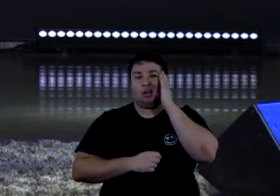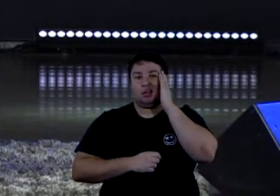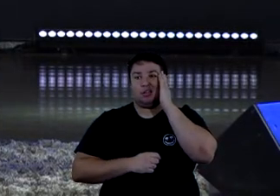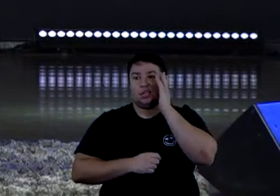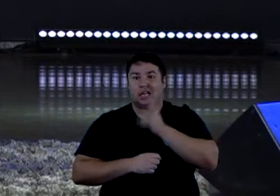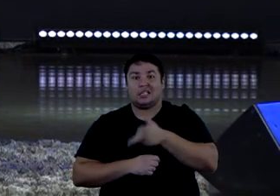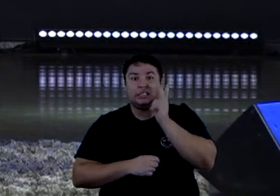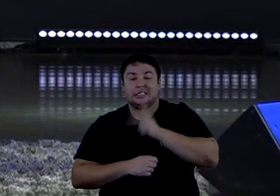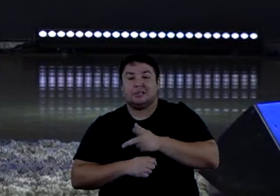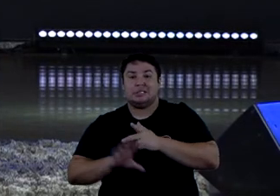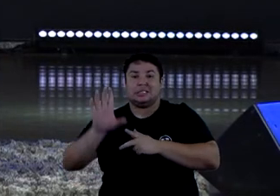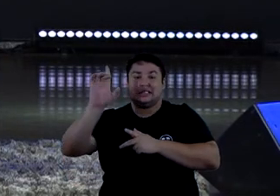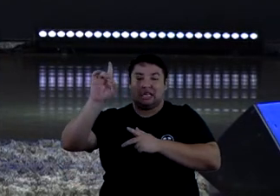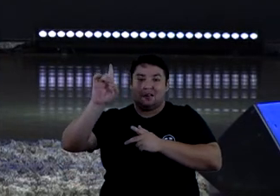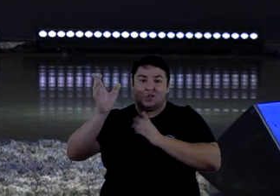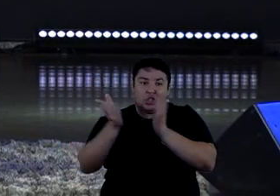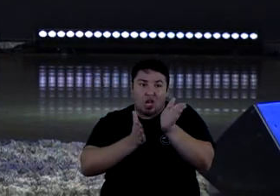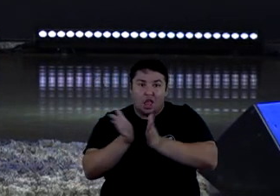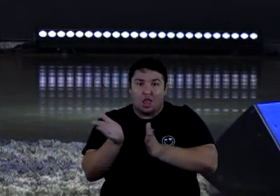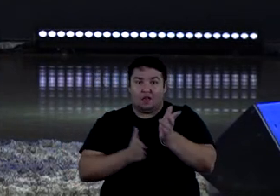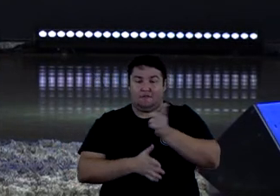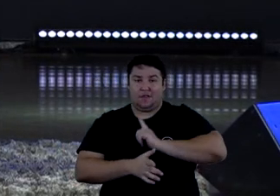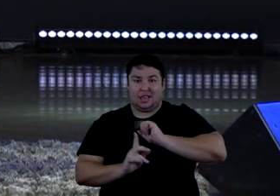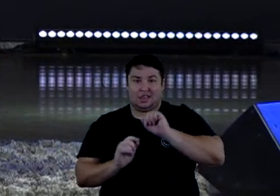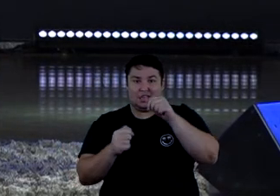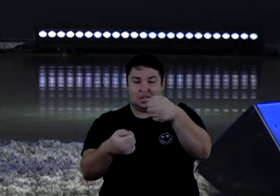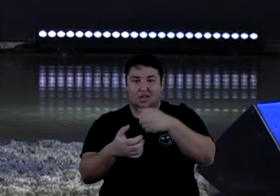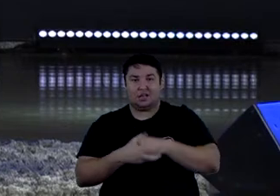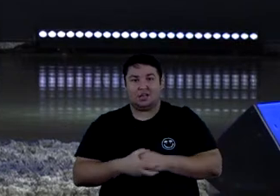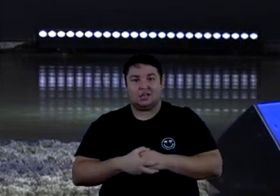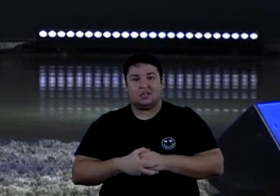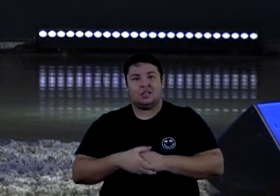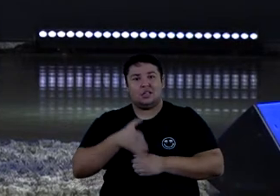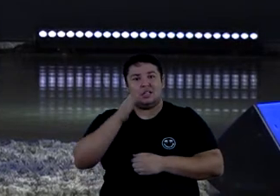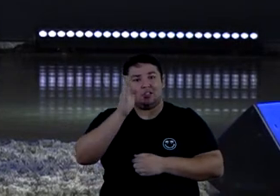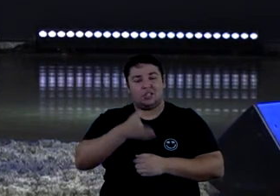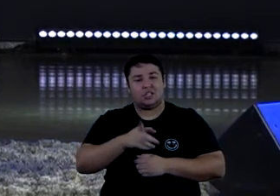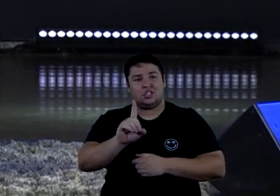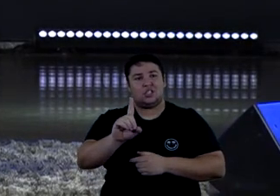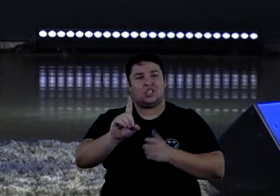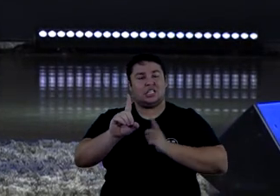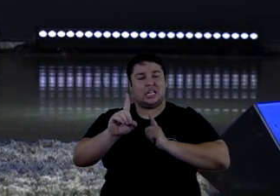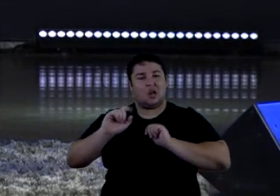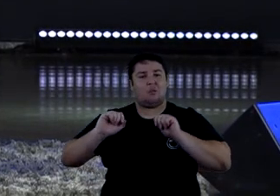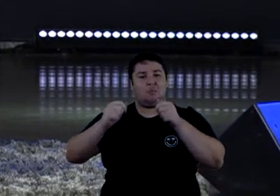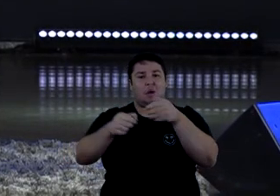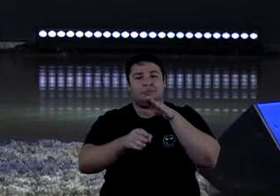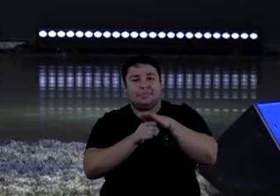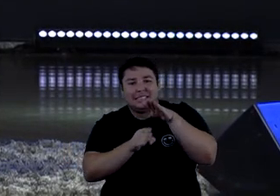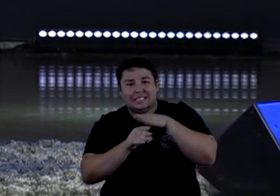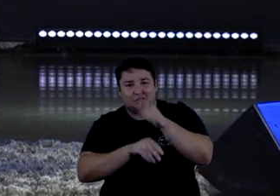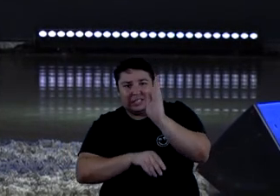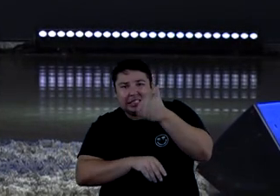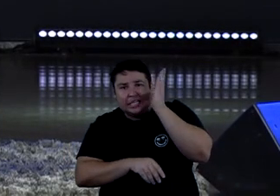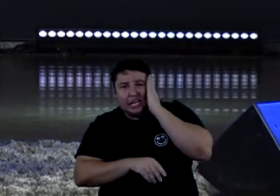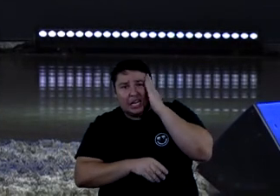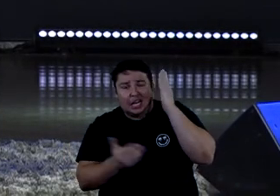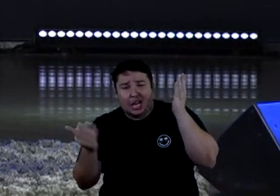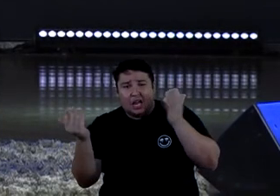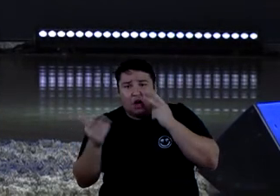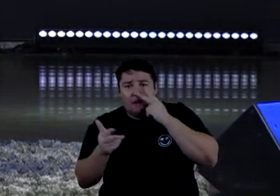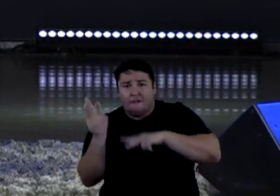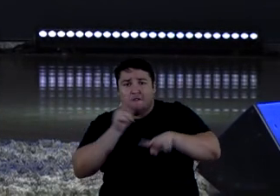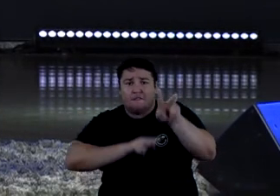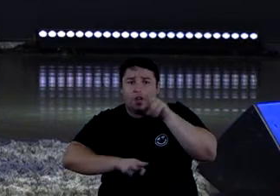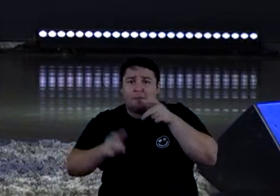Nem sempre Deus vai te dar uma direção. Ele já te deu princípios, já te deu instruções, você já sabe, Ele quer ver agora para onde você